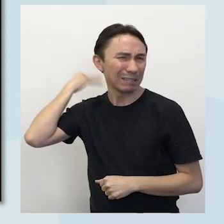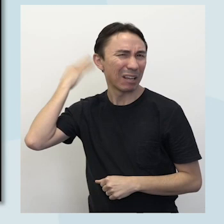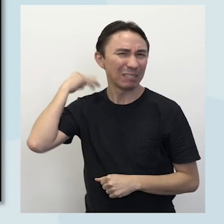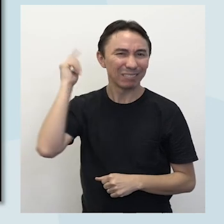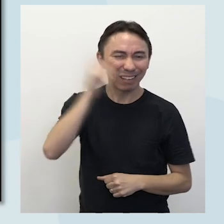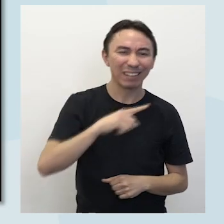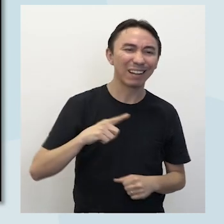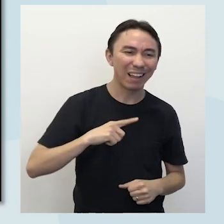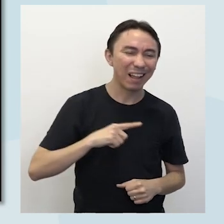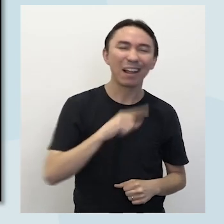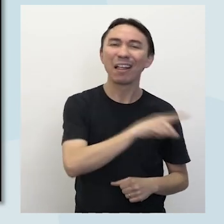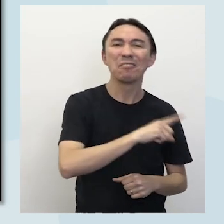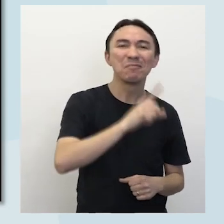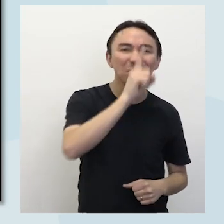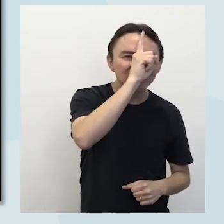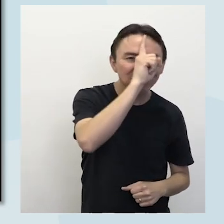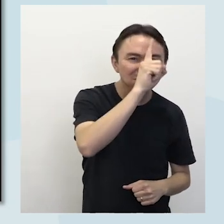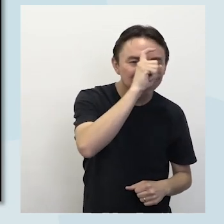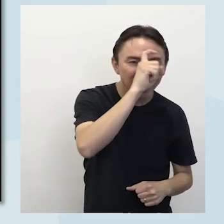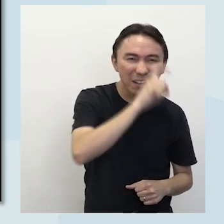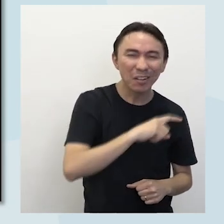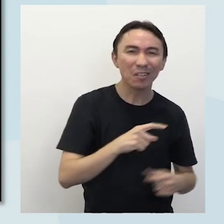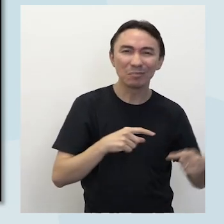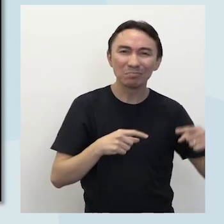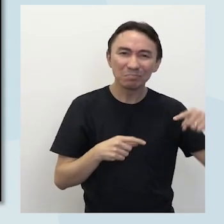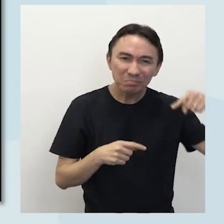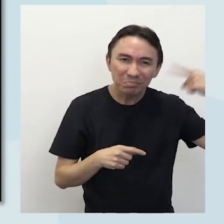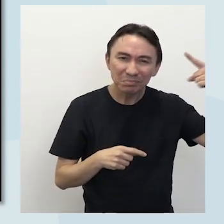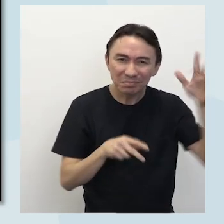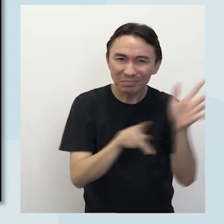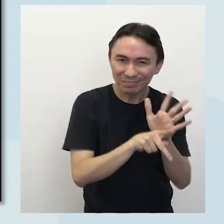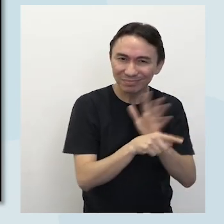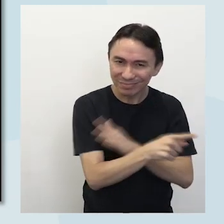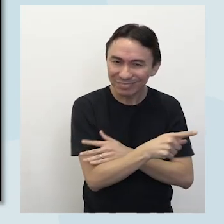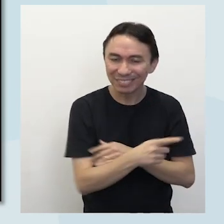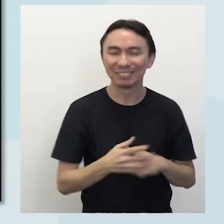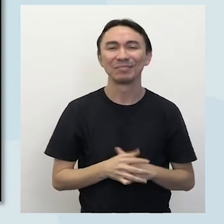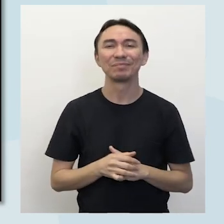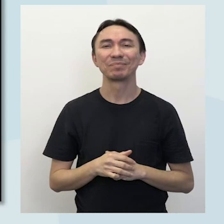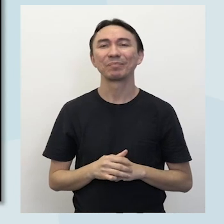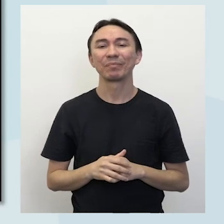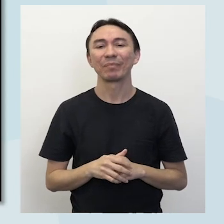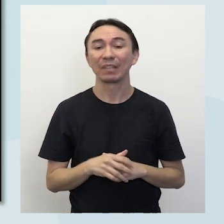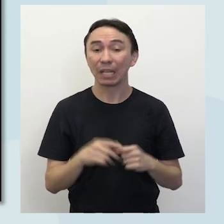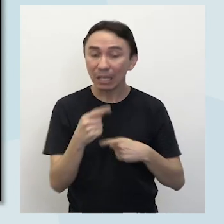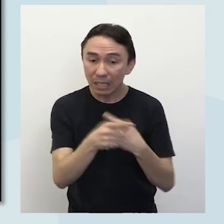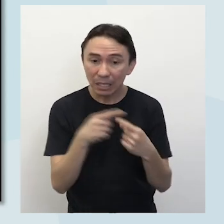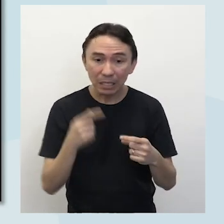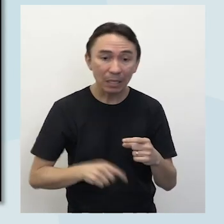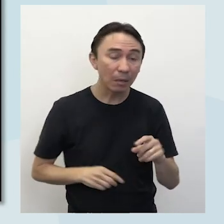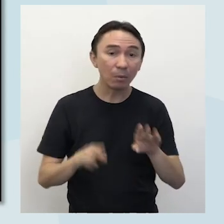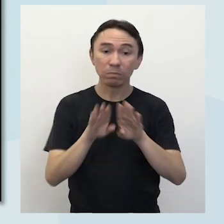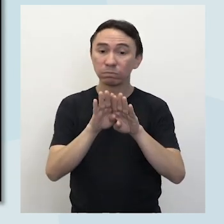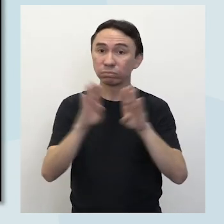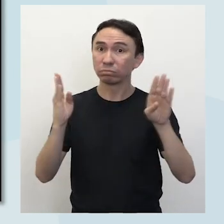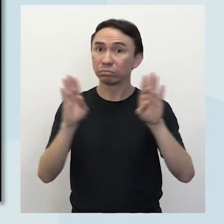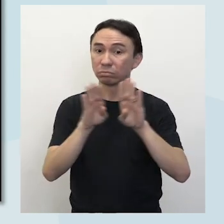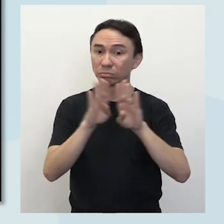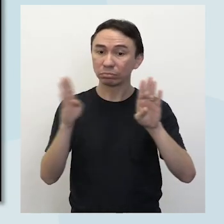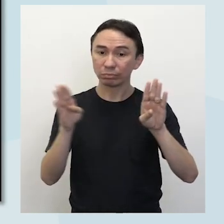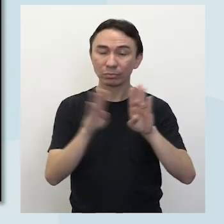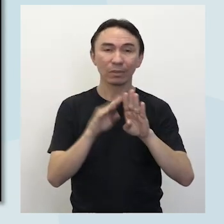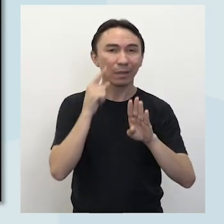sanatório. Sanitário, não, é sanatório, gente. E aí ele está na porta, assim, tá na frente dessa